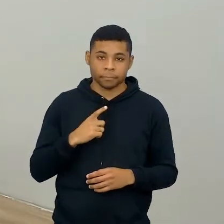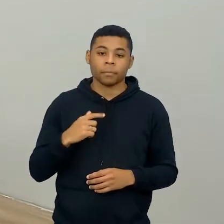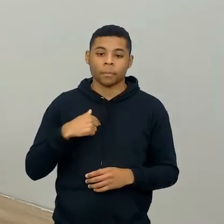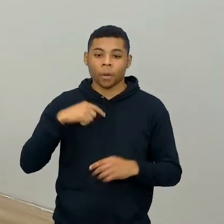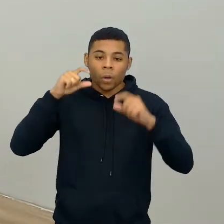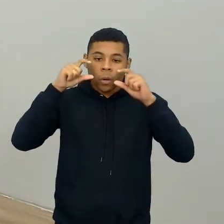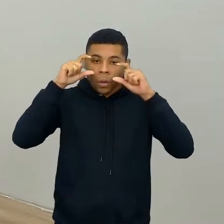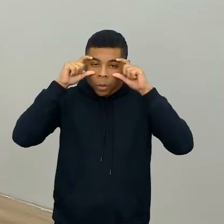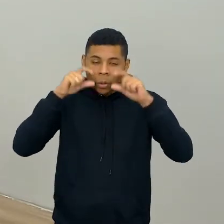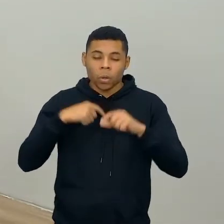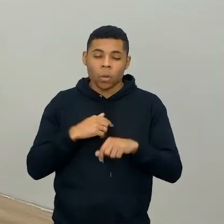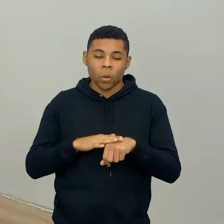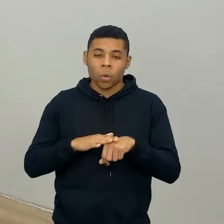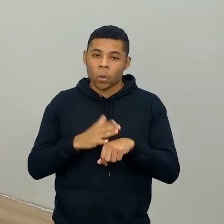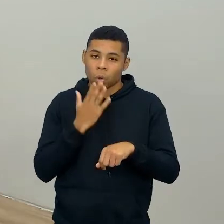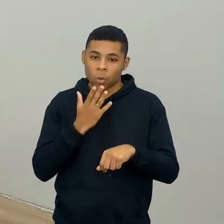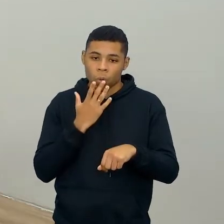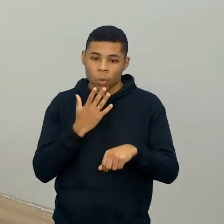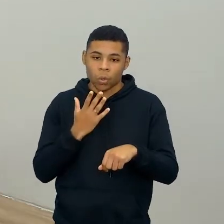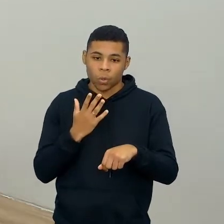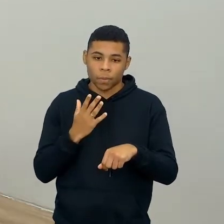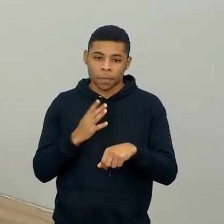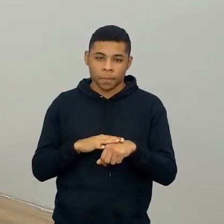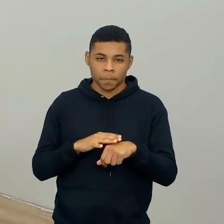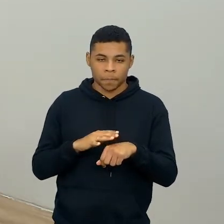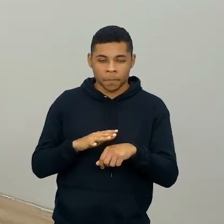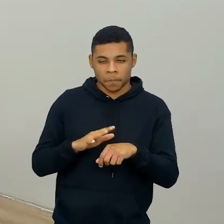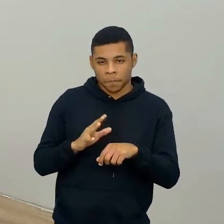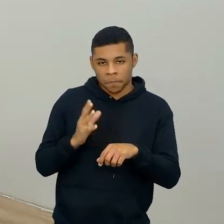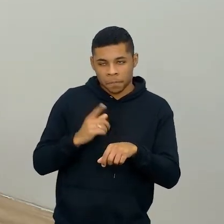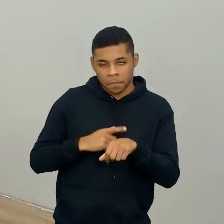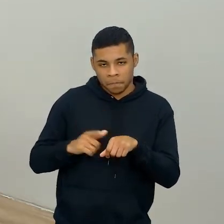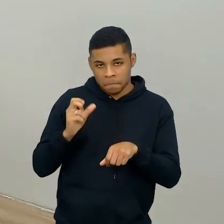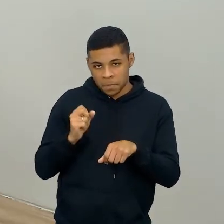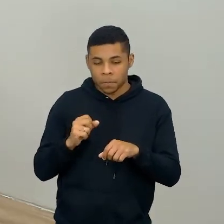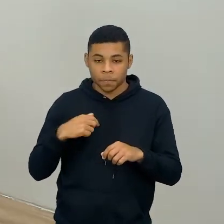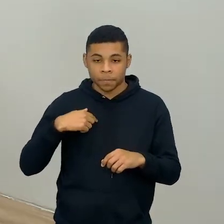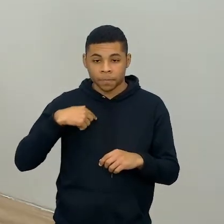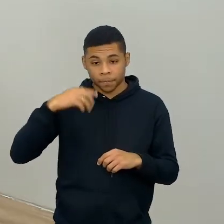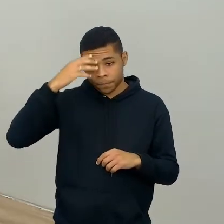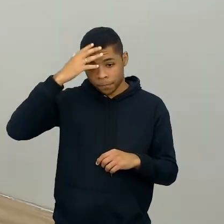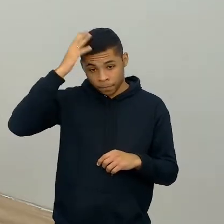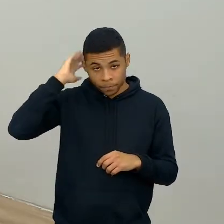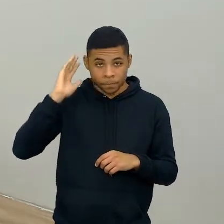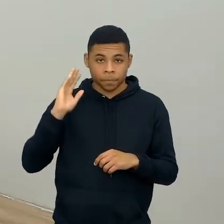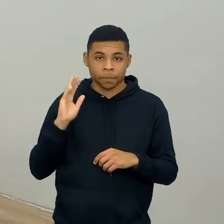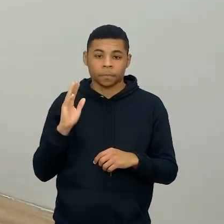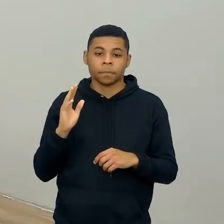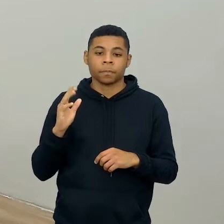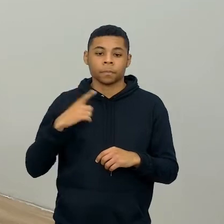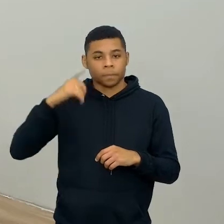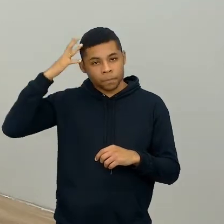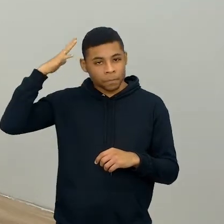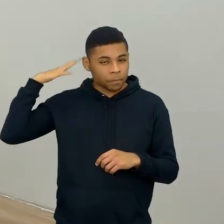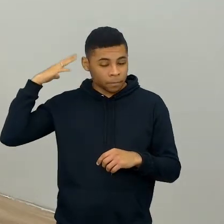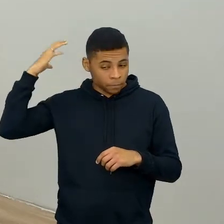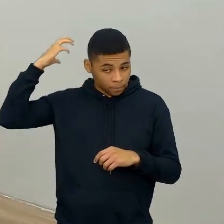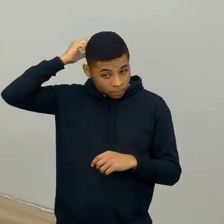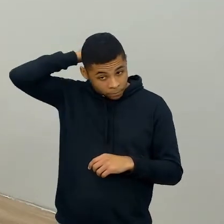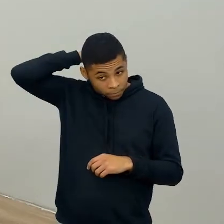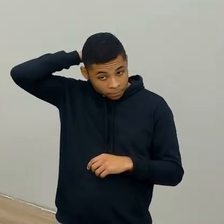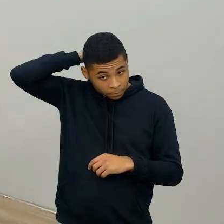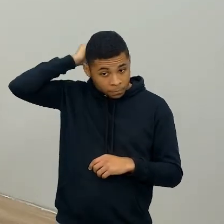cor predominante em mim é um cinza esverdeado, embora eu tenha cabelos compridos, hoje eles